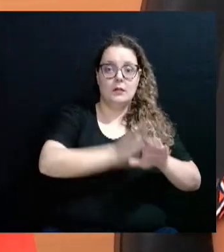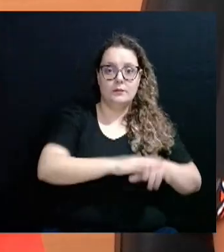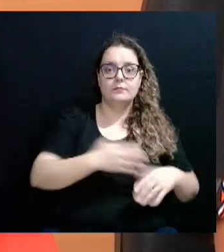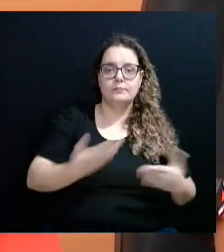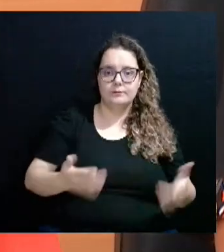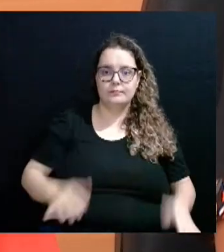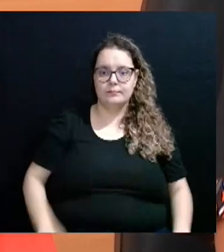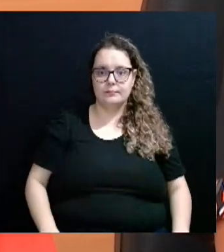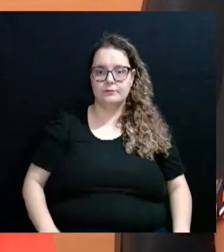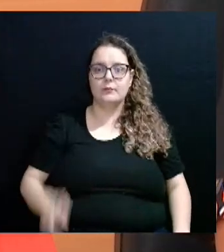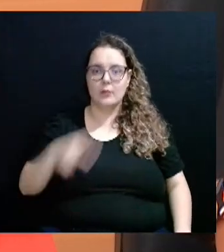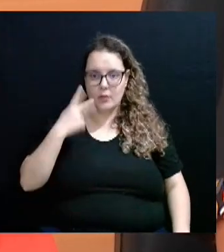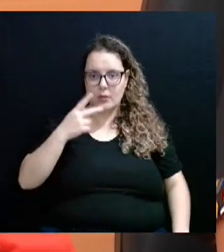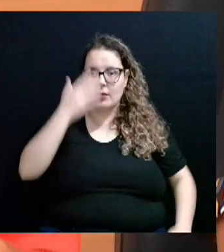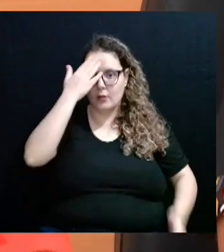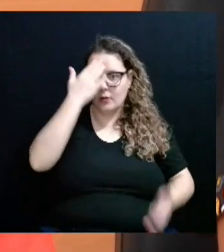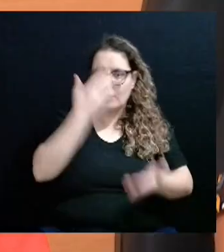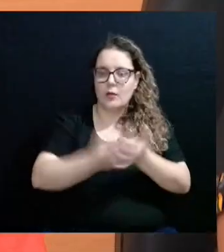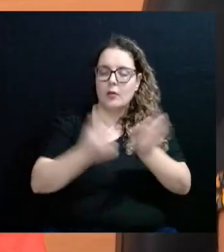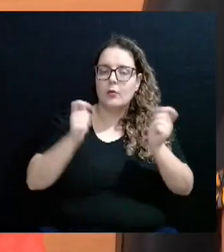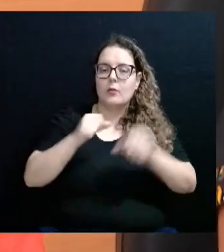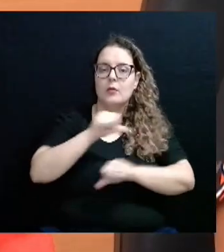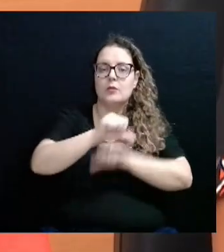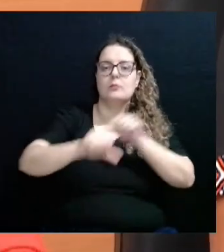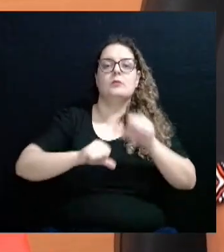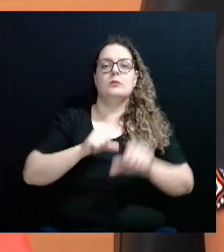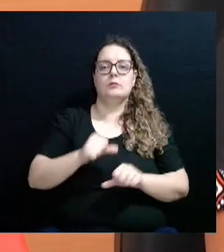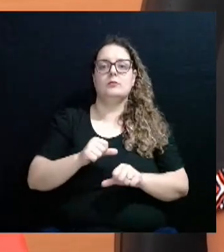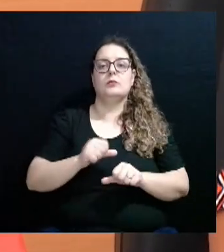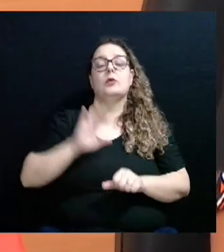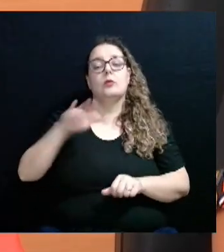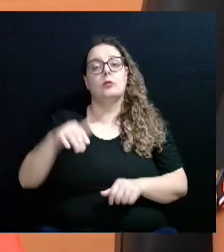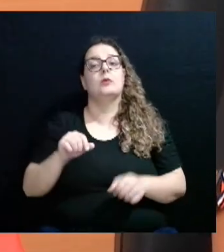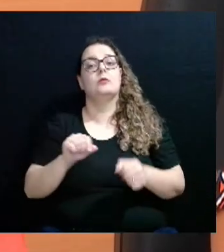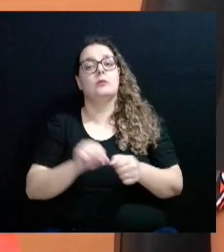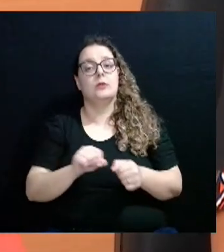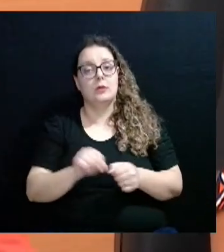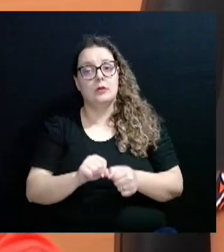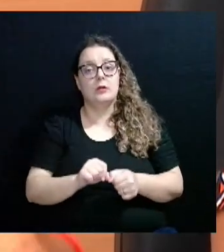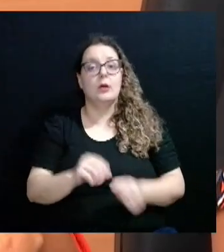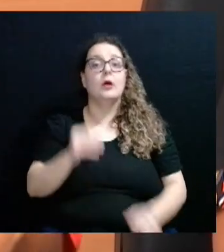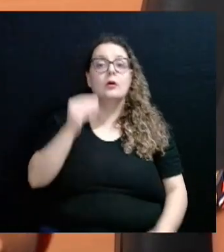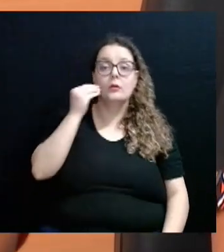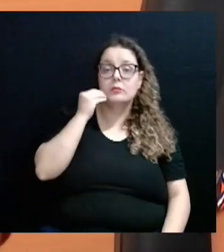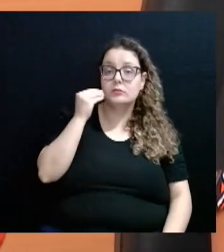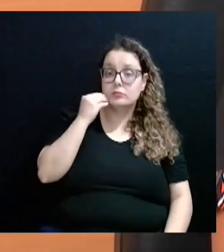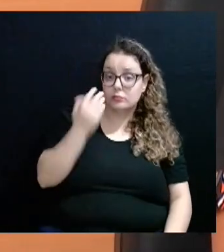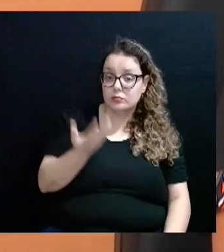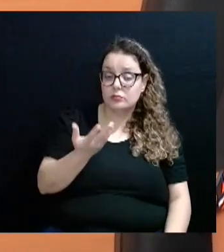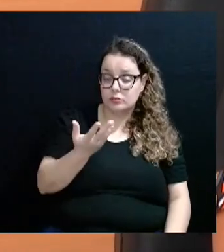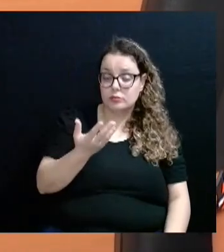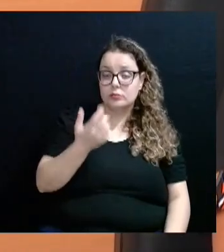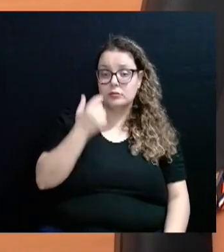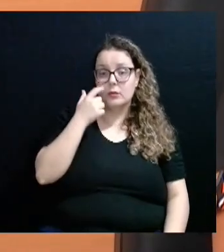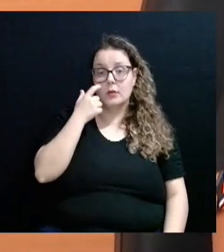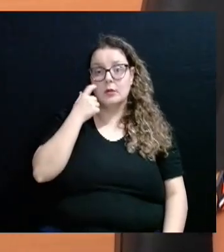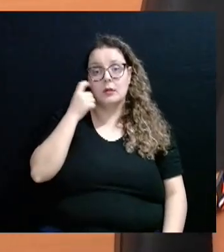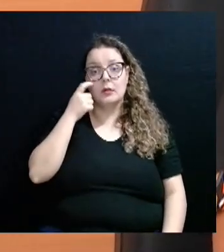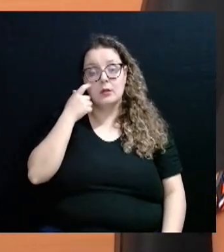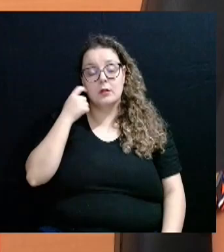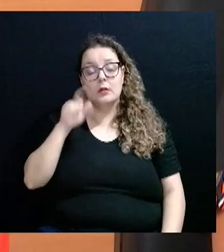que é possível mudar ao fazer, ao tentar. E é uma política que